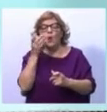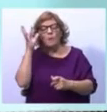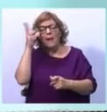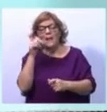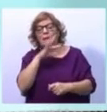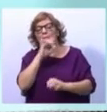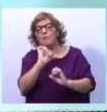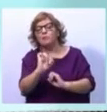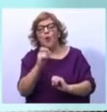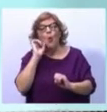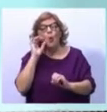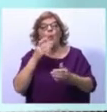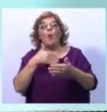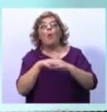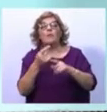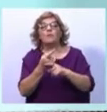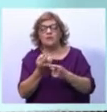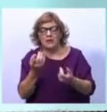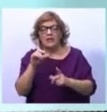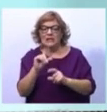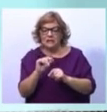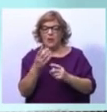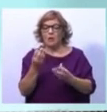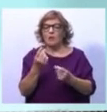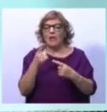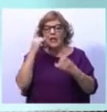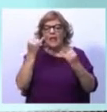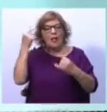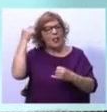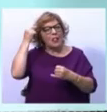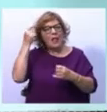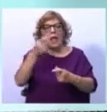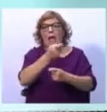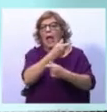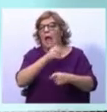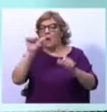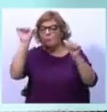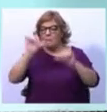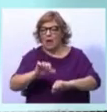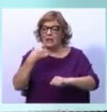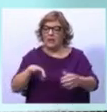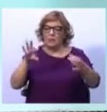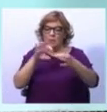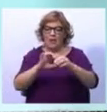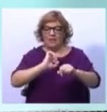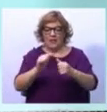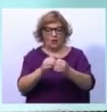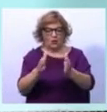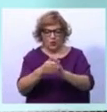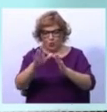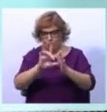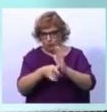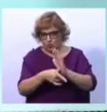É precisamente isto que vamos saber. Vamos também desmistificar algumas ideias erradas que possam estar associadas a todo